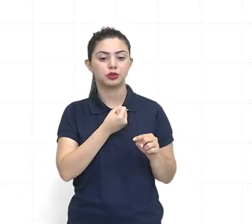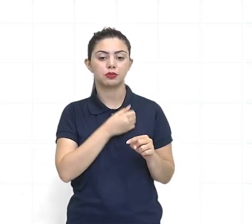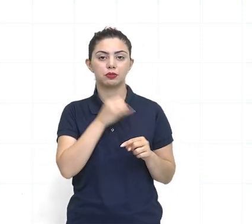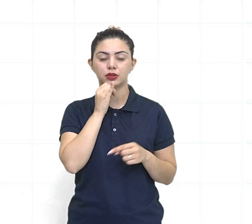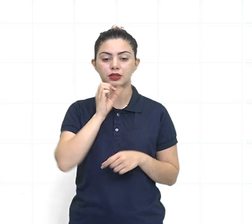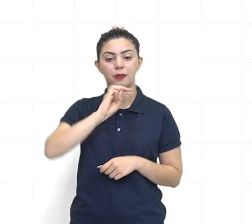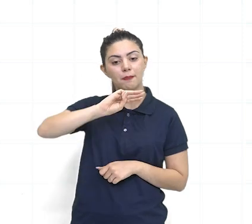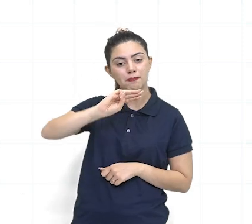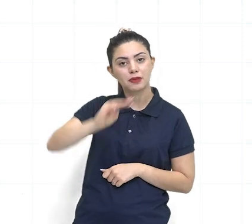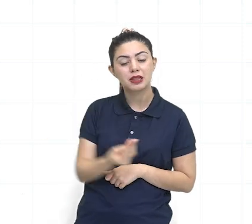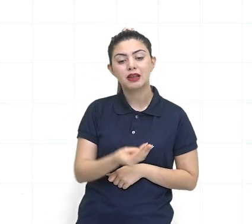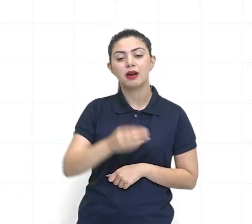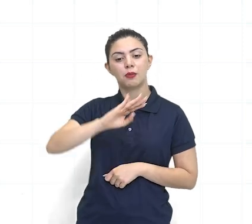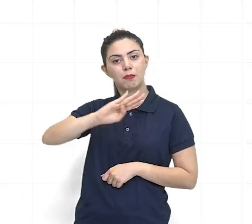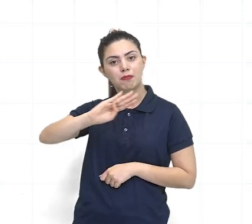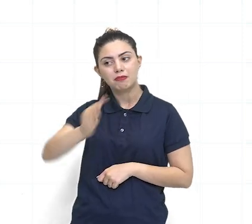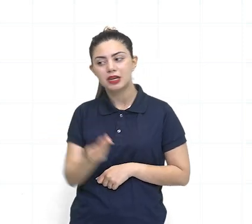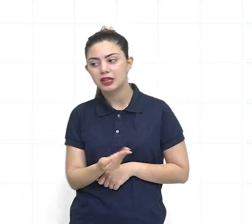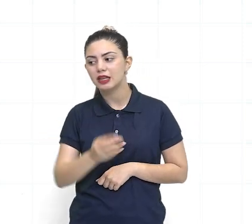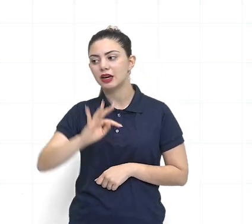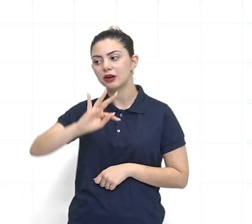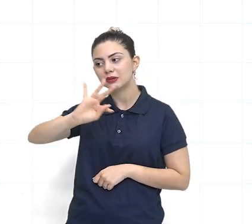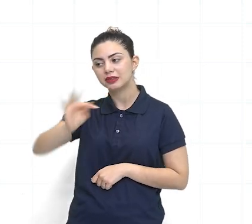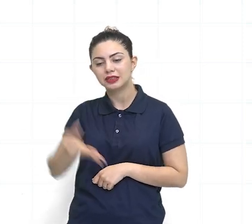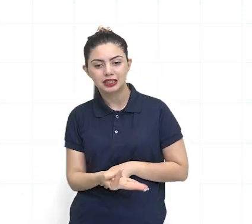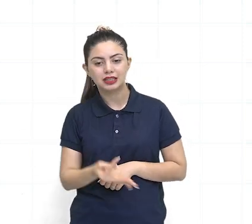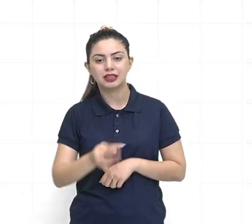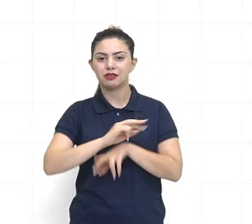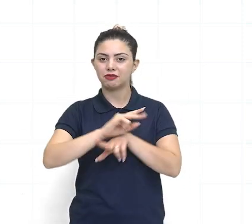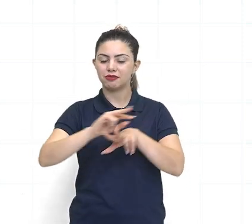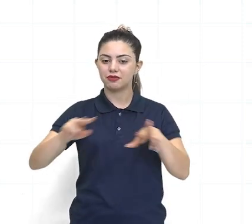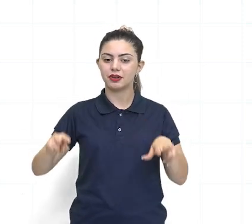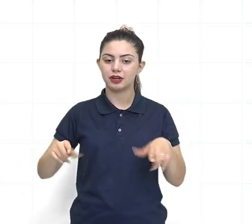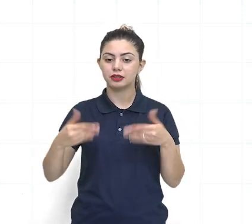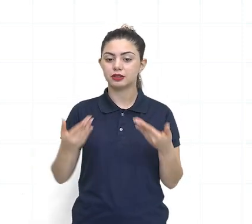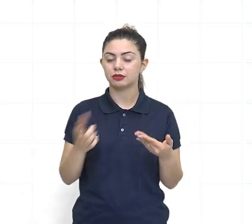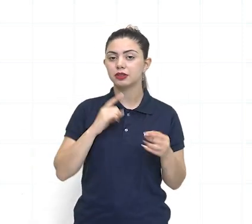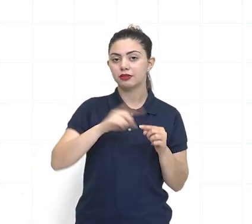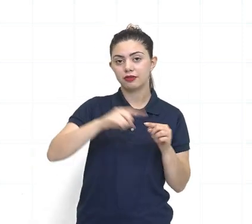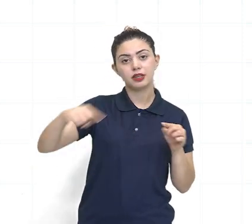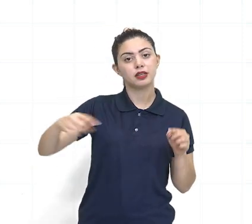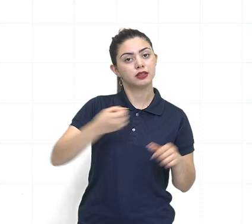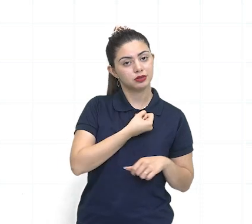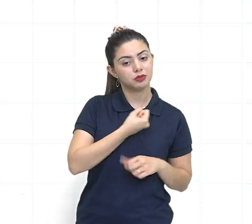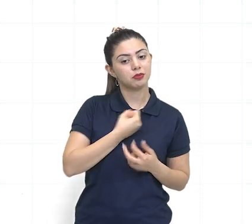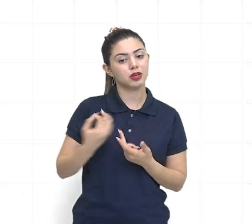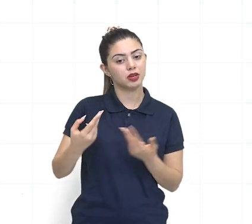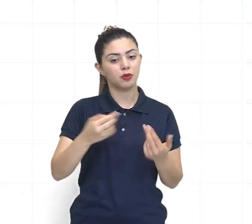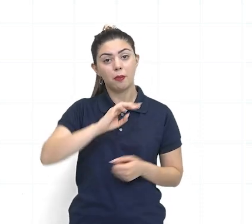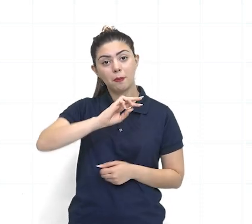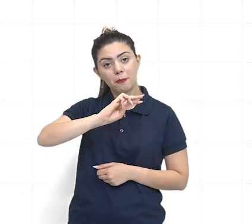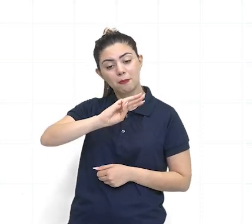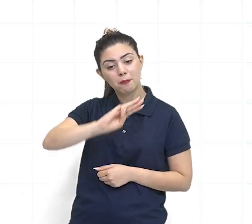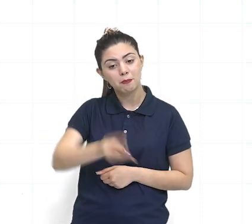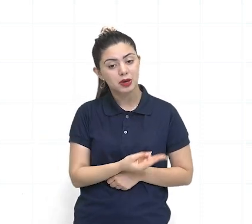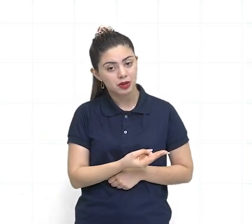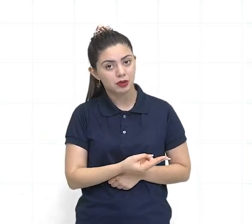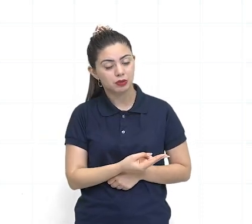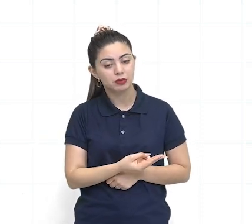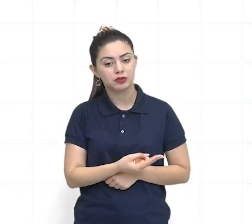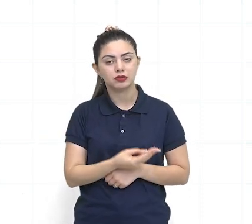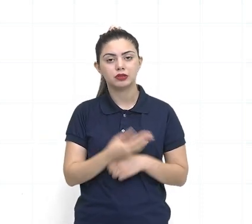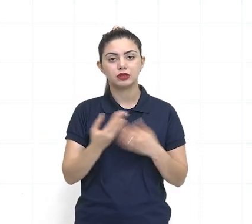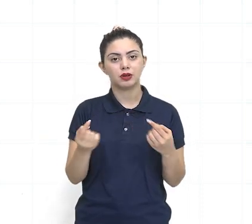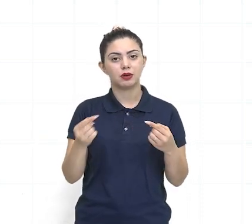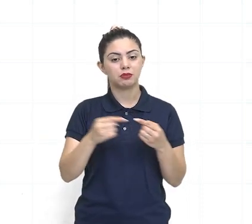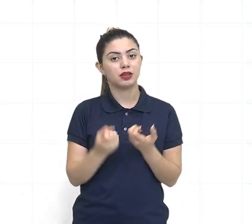exemplo, milhão, bilhão, trilhão, etc. E variam em número também. Milhões, número aí se